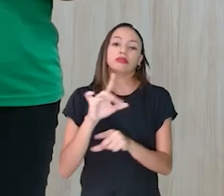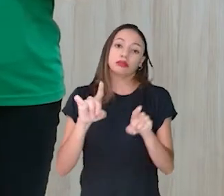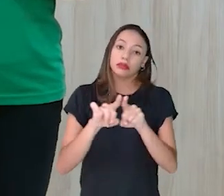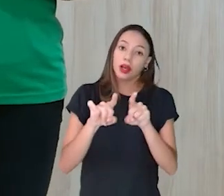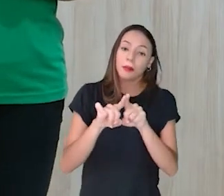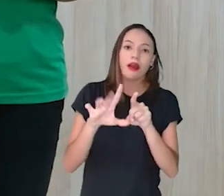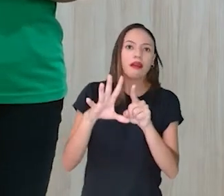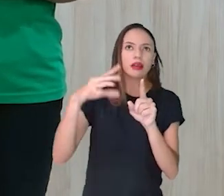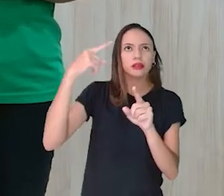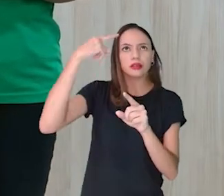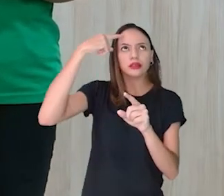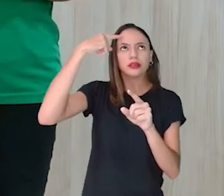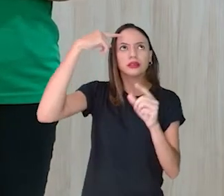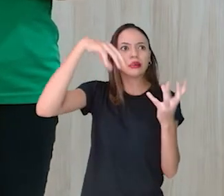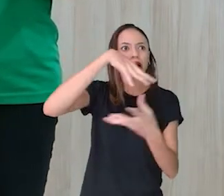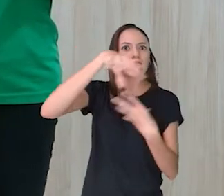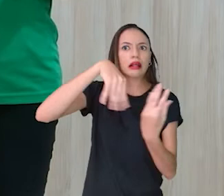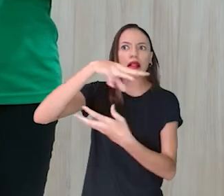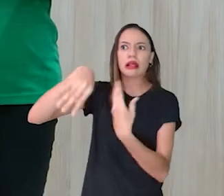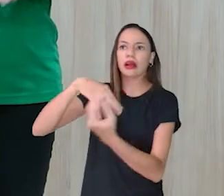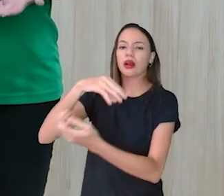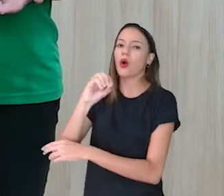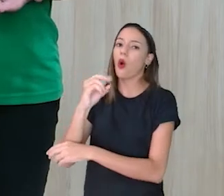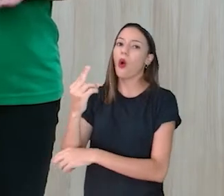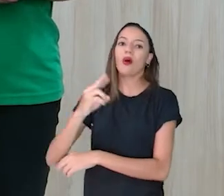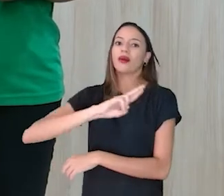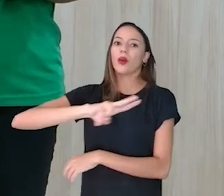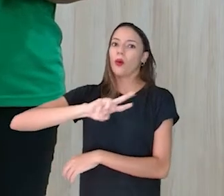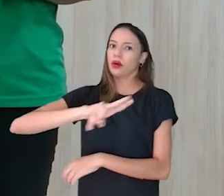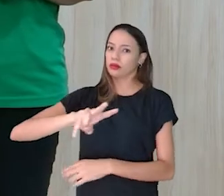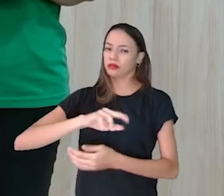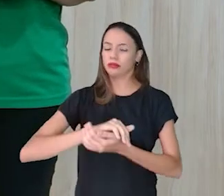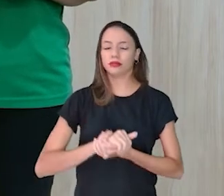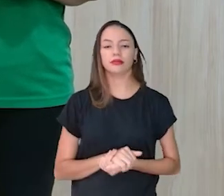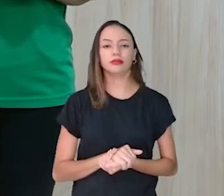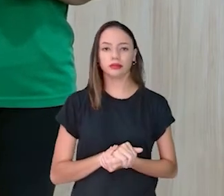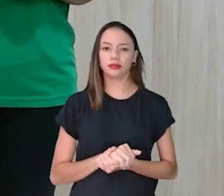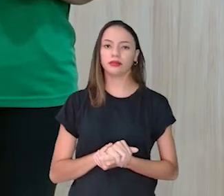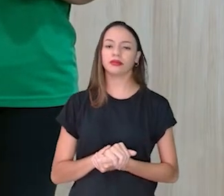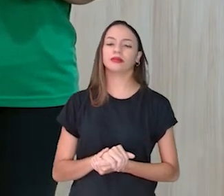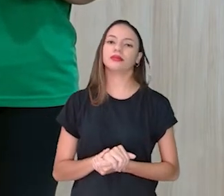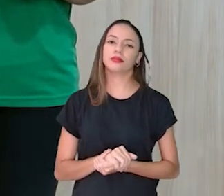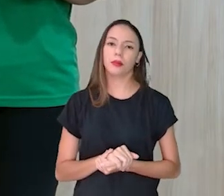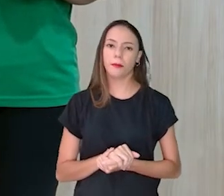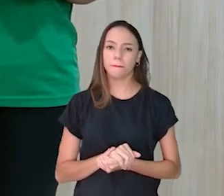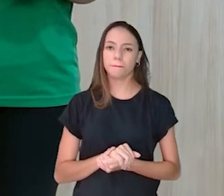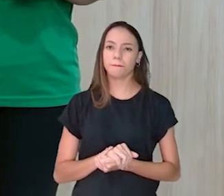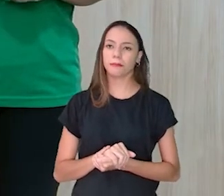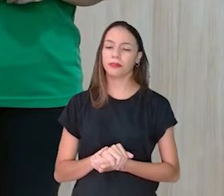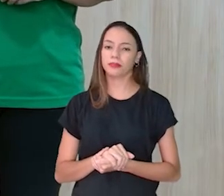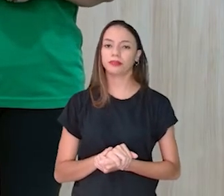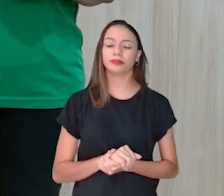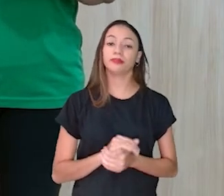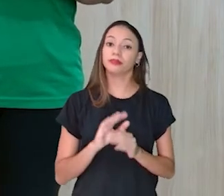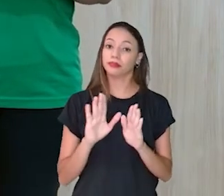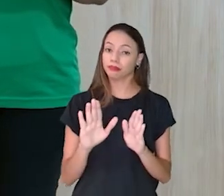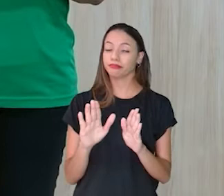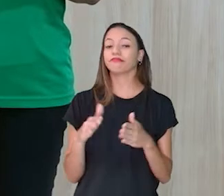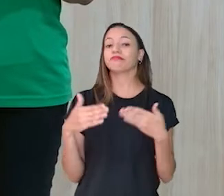uma desorganização momentânea, do que não é, certo? Bom,